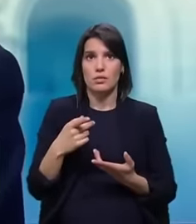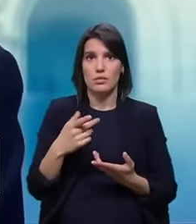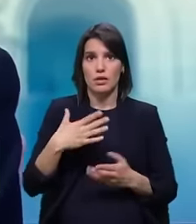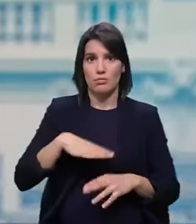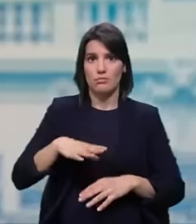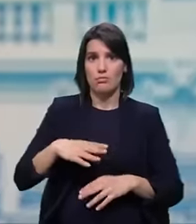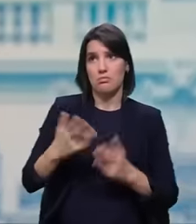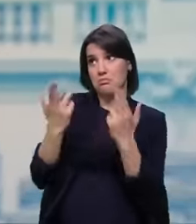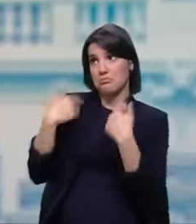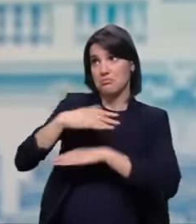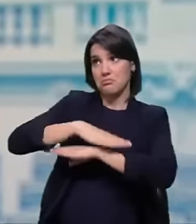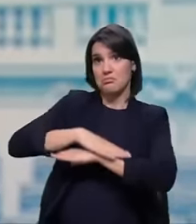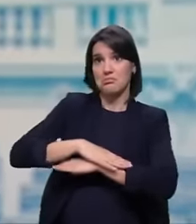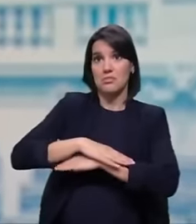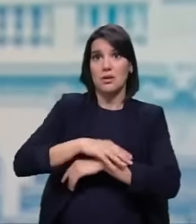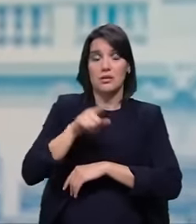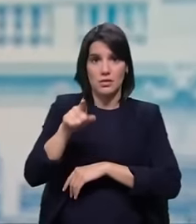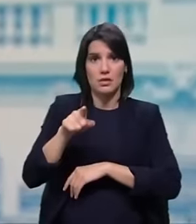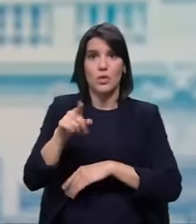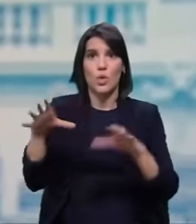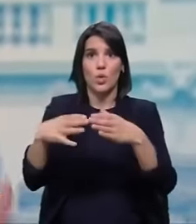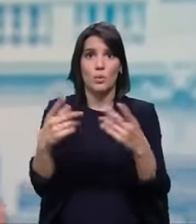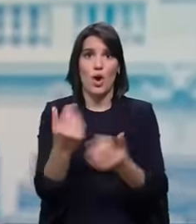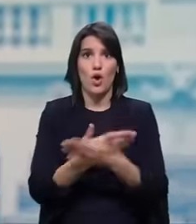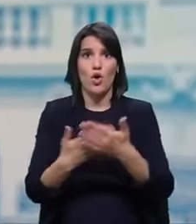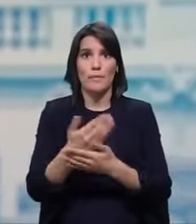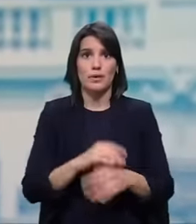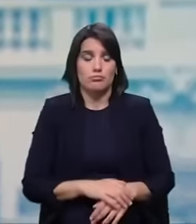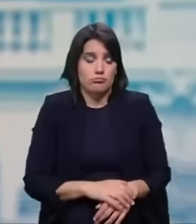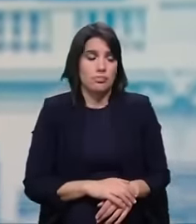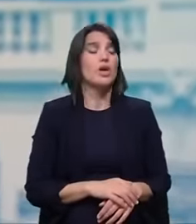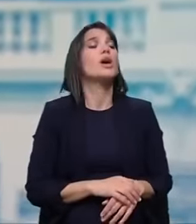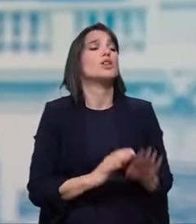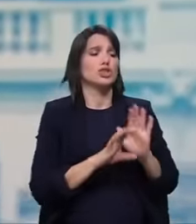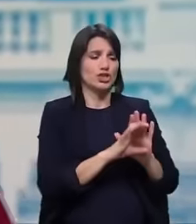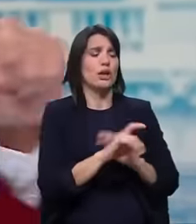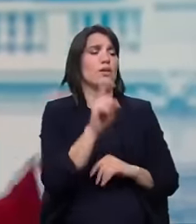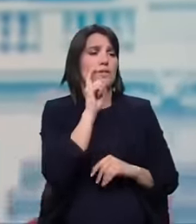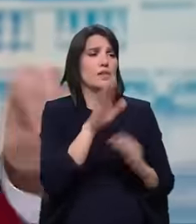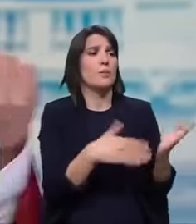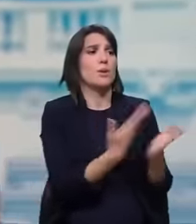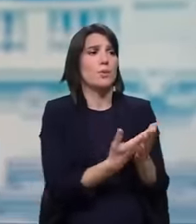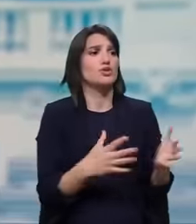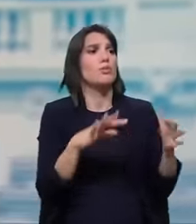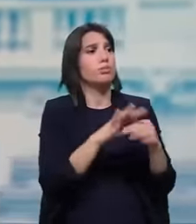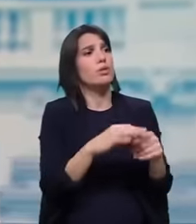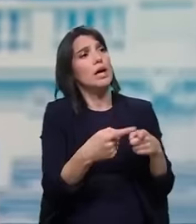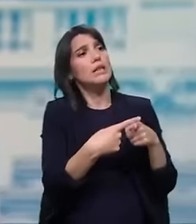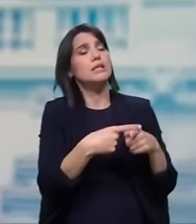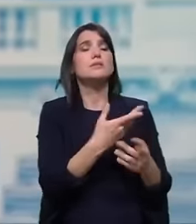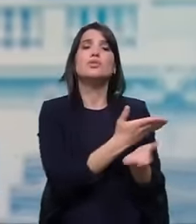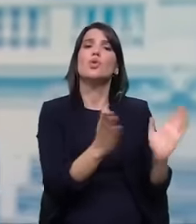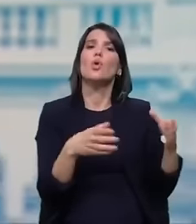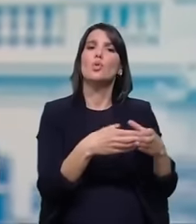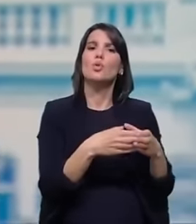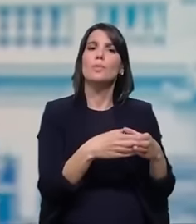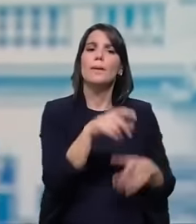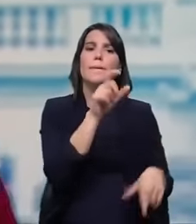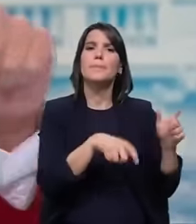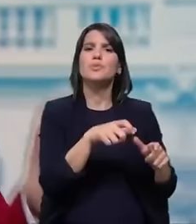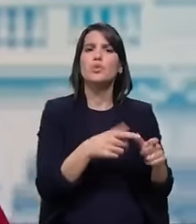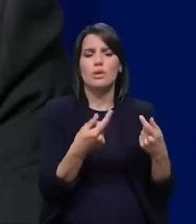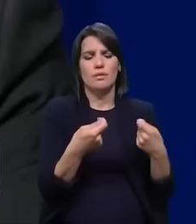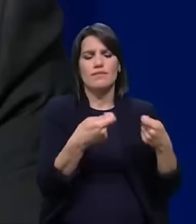serviço desses grandes grupos económicos? Eu digo que o Chega defende propostas que vão ao encontro dos interesses dos grupos e das pessoas